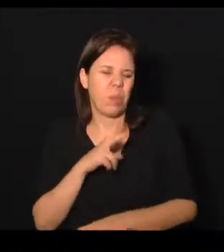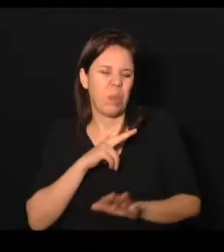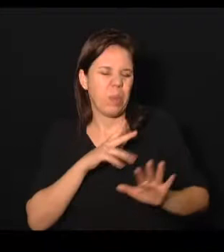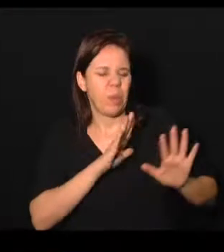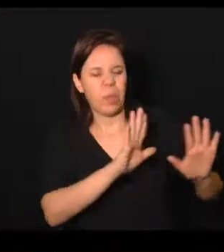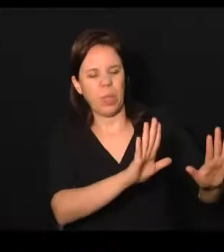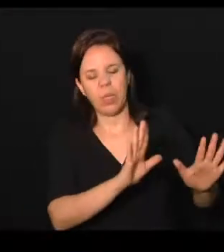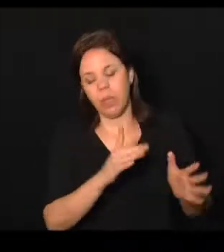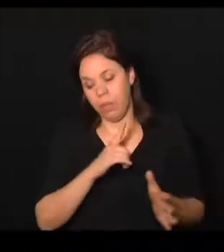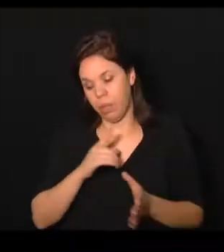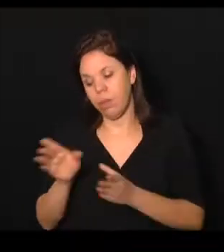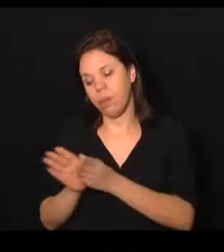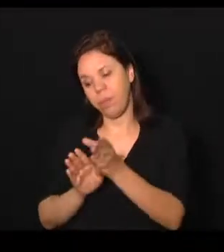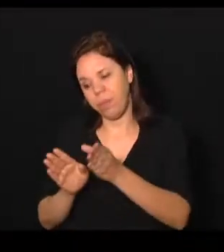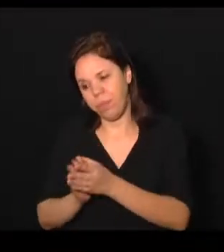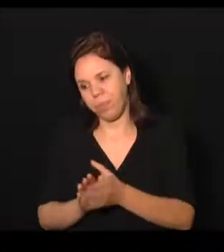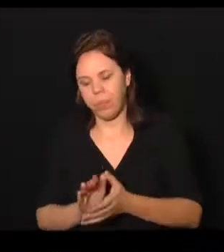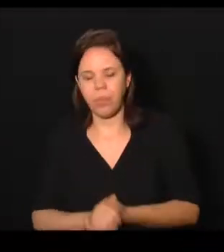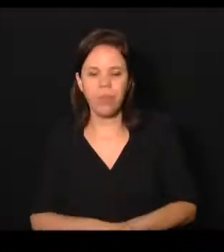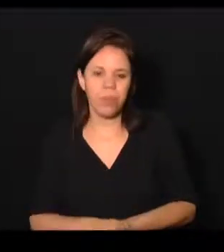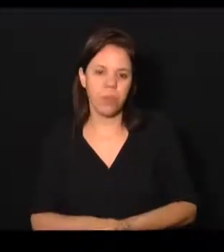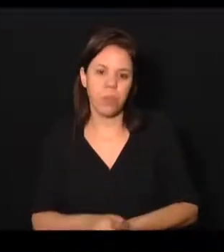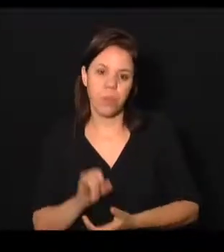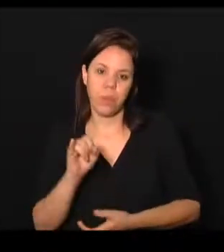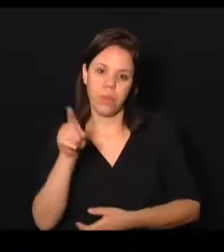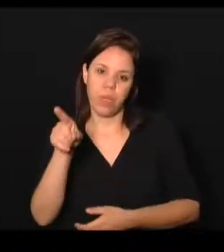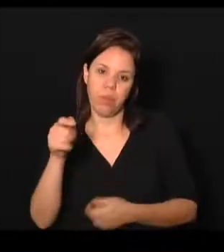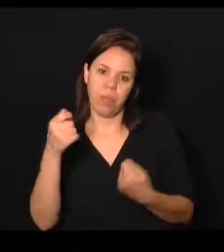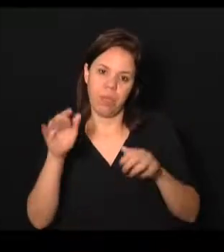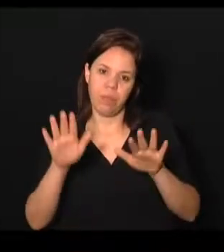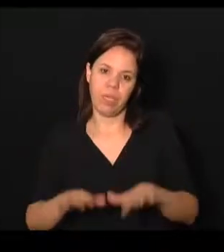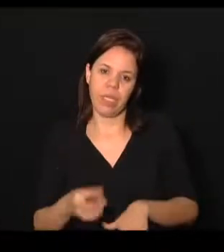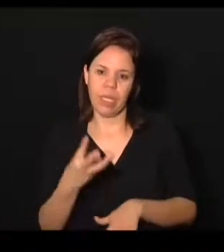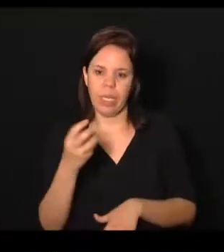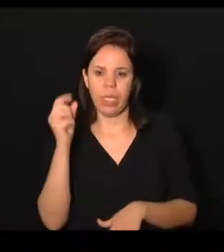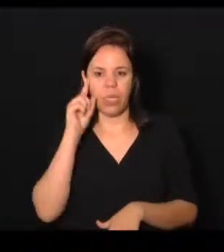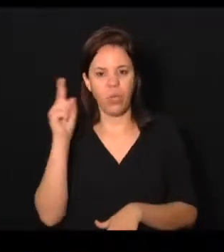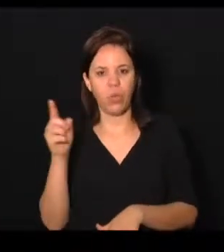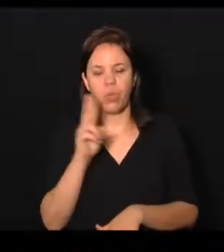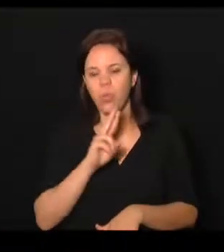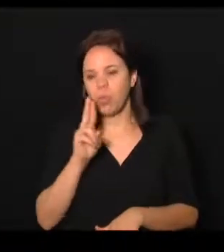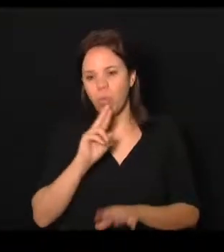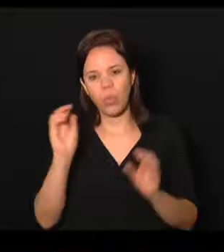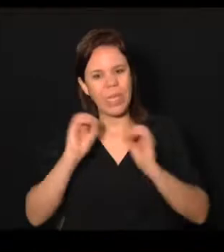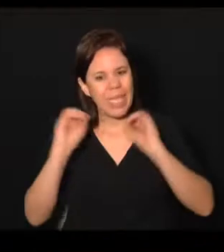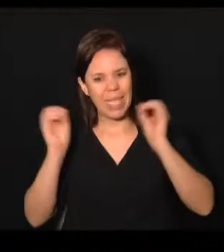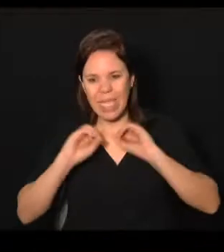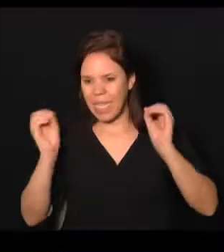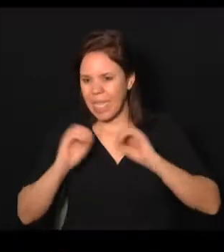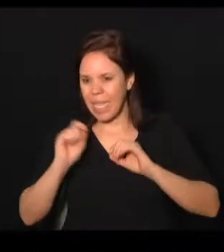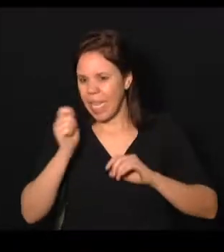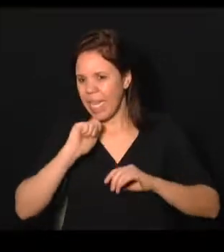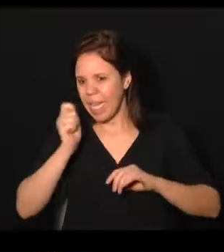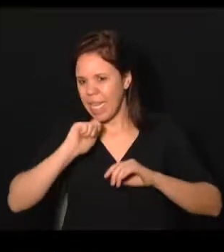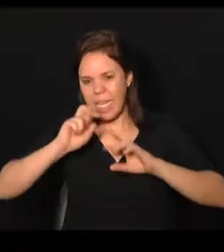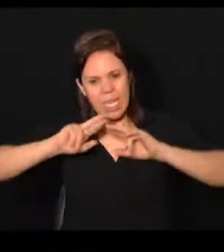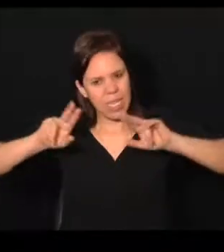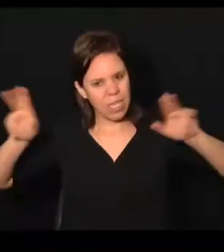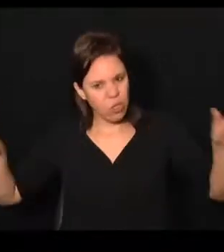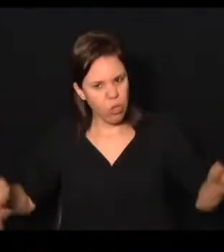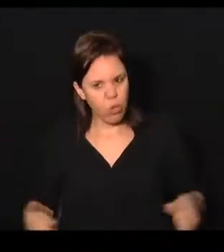mas a gente tem uma orientação. Olha, você tem que ficar pelo menos 30 dias sem fazer uso dessa droga para que você